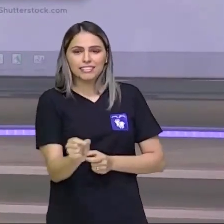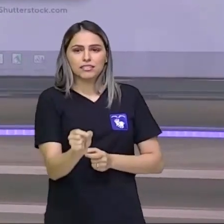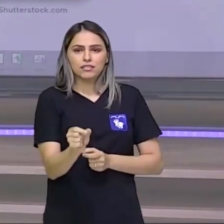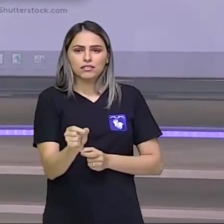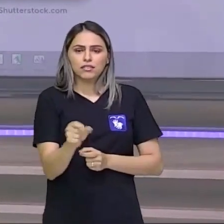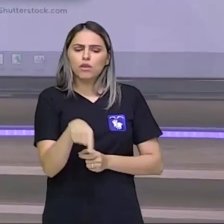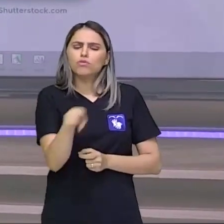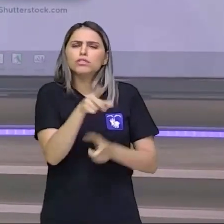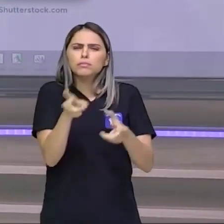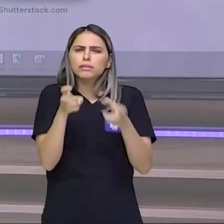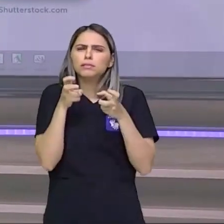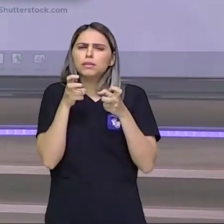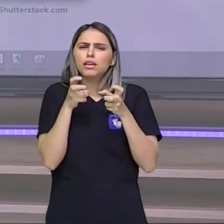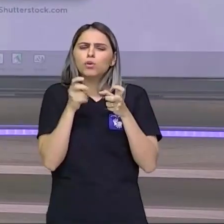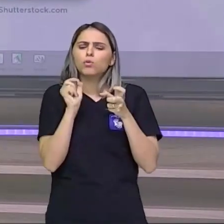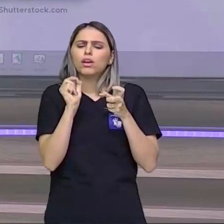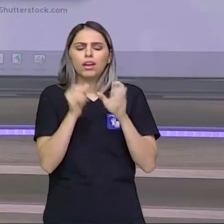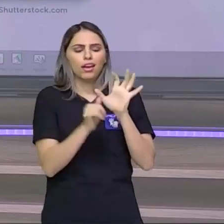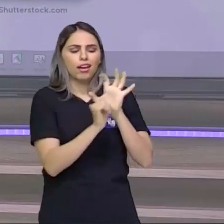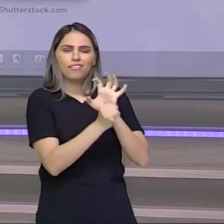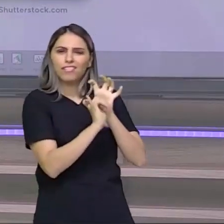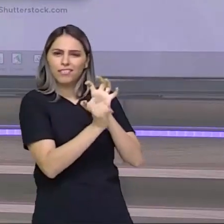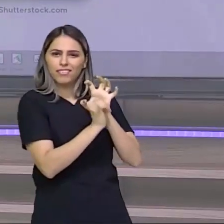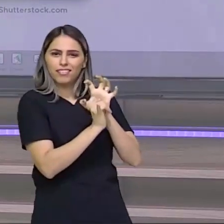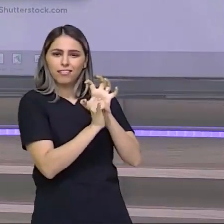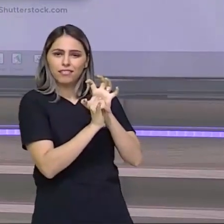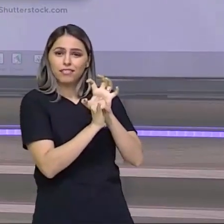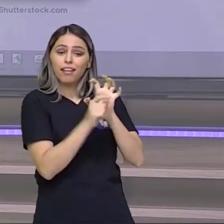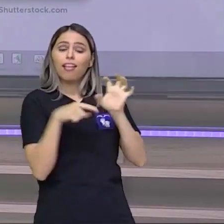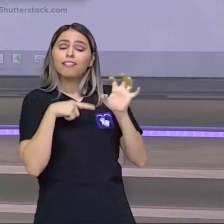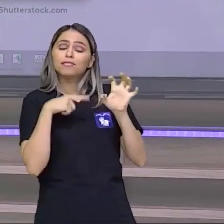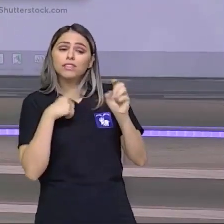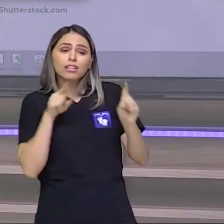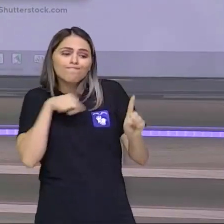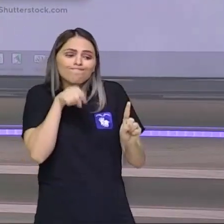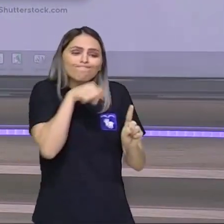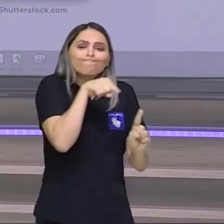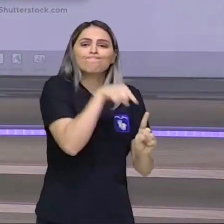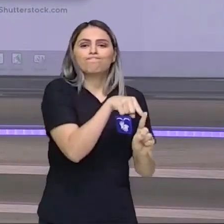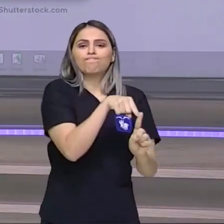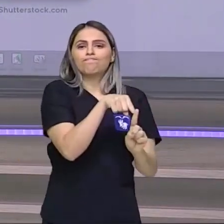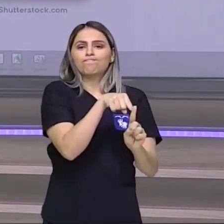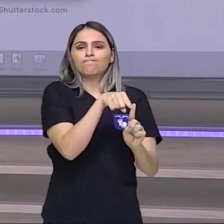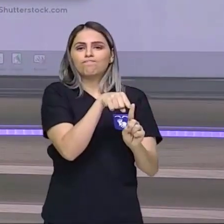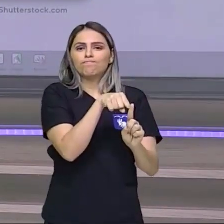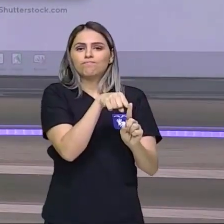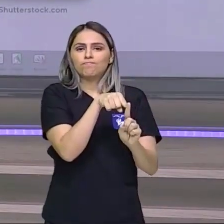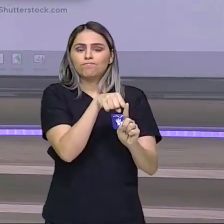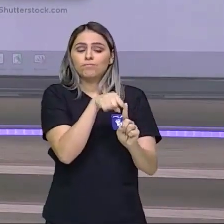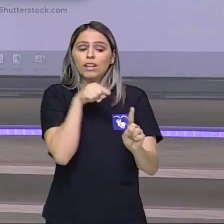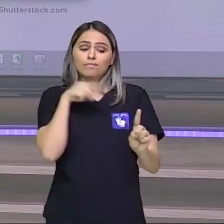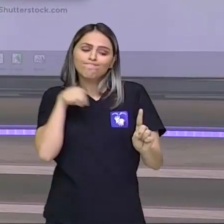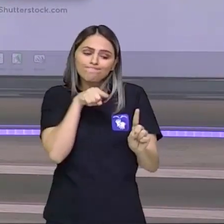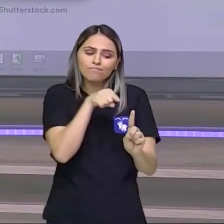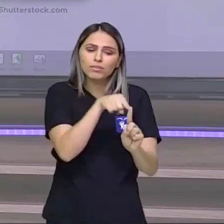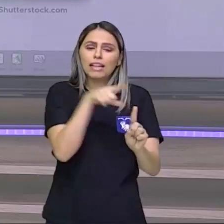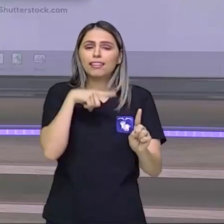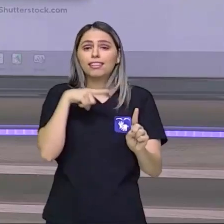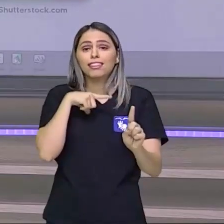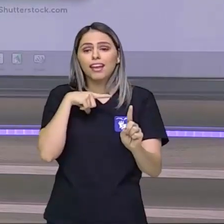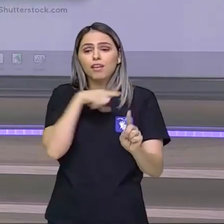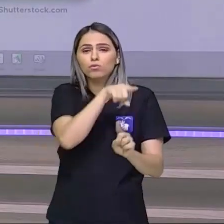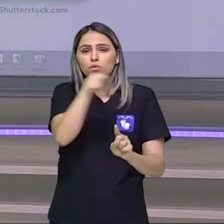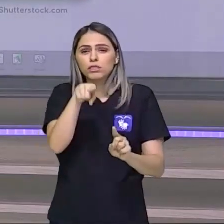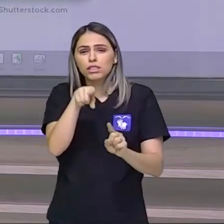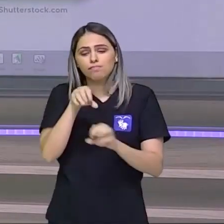que a fábula tem um ensinamento? A fábula é isso que eu acabei de contar para vocês. A fábula tem um ensinamento e ela quer